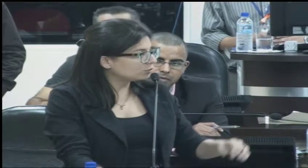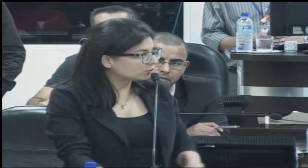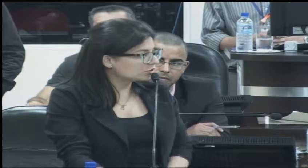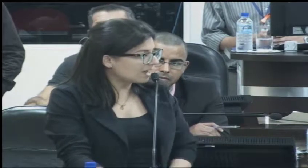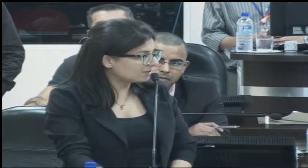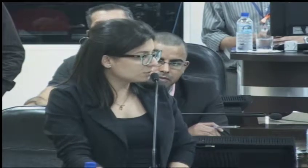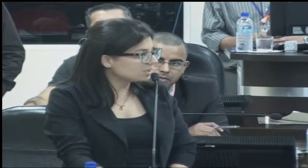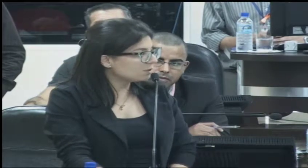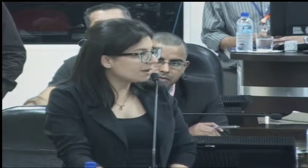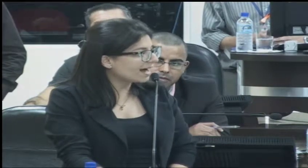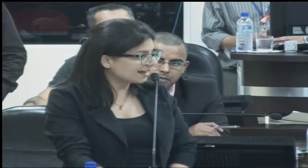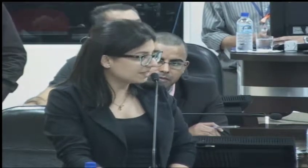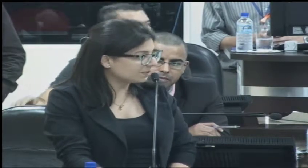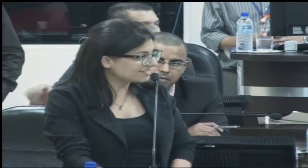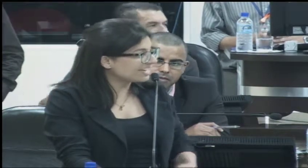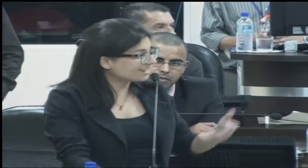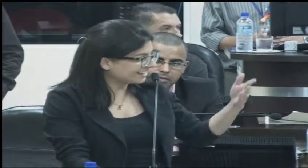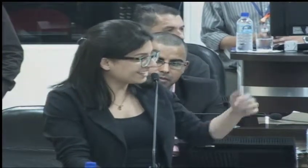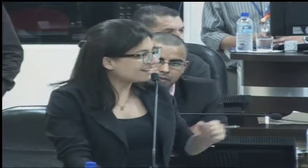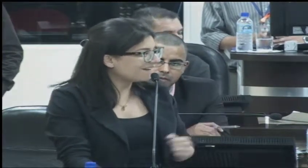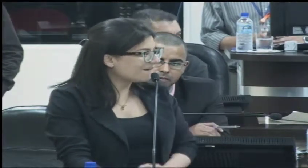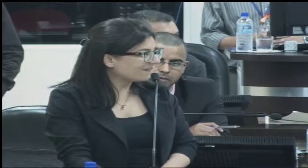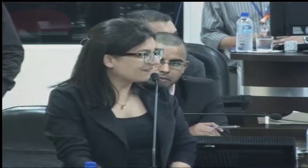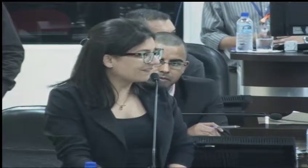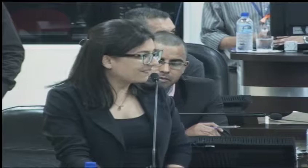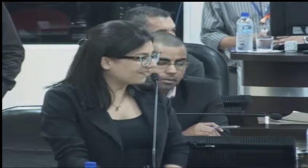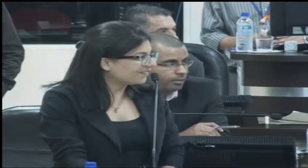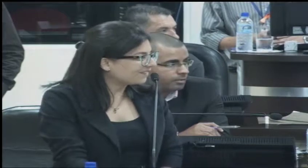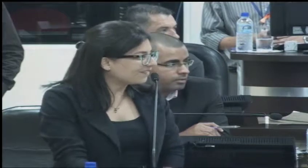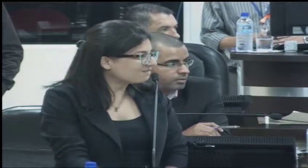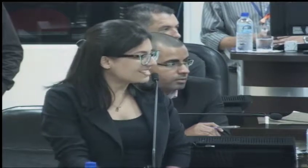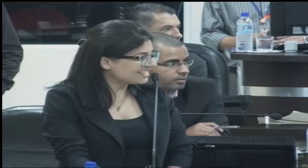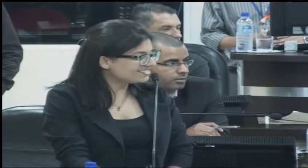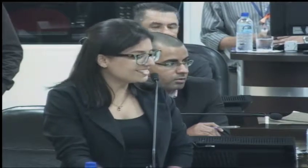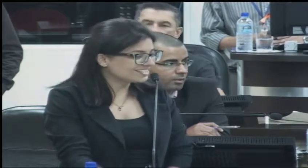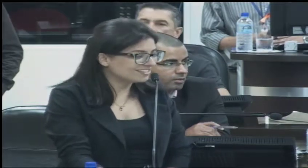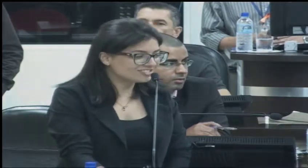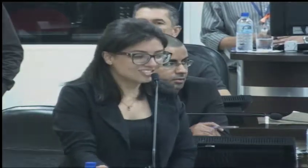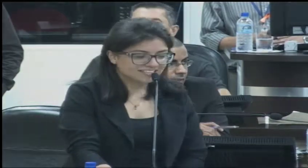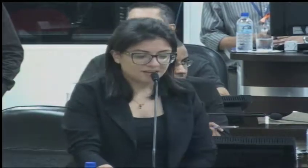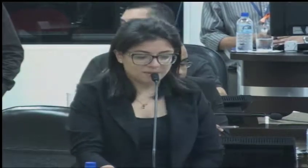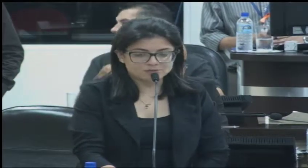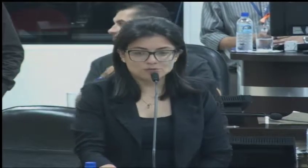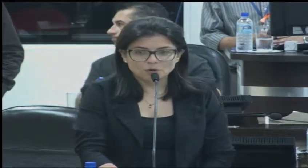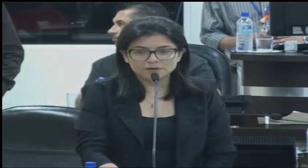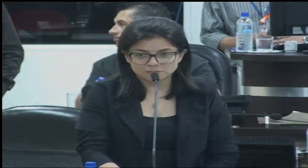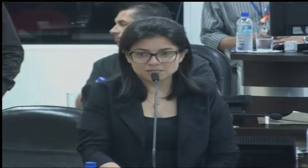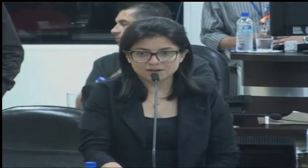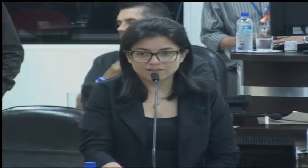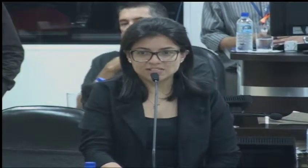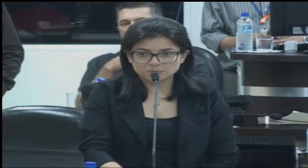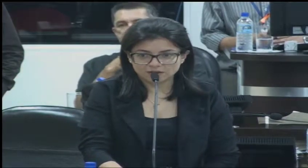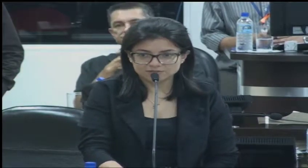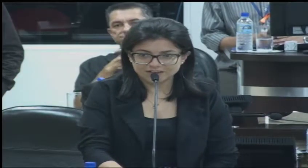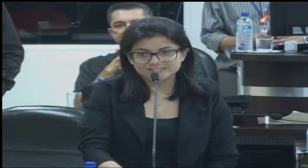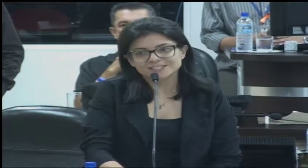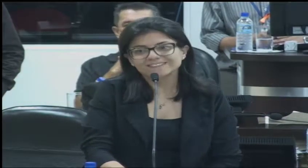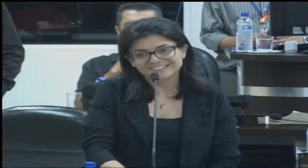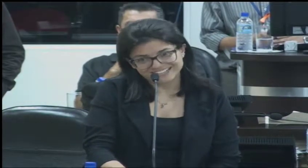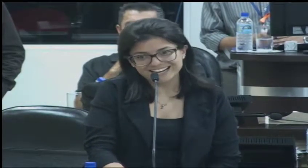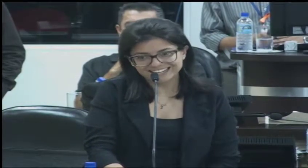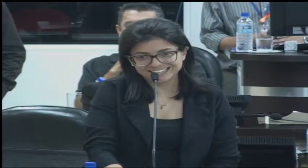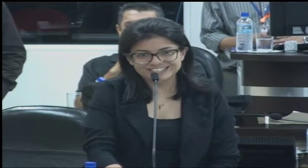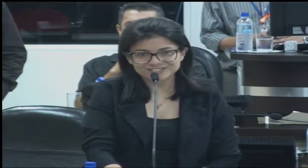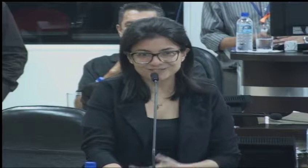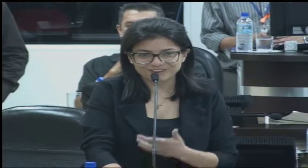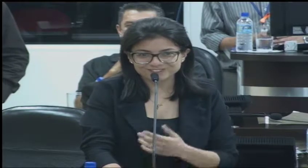no nome do Dr. Jefferson Simeon, aqui presente até o presente instante. Peço desculpas mais uma vez pela ausência